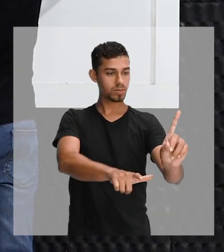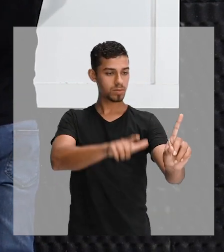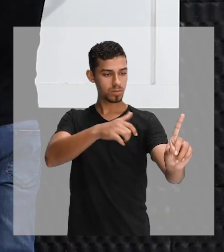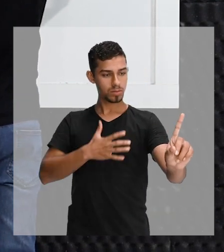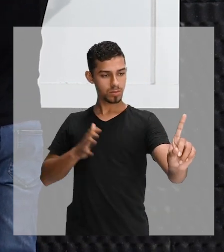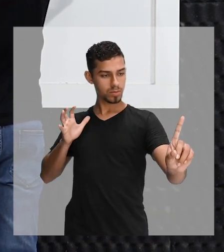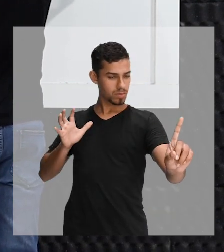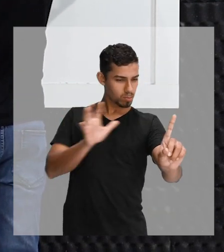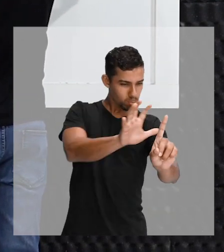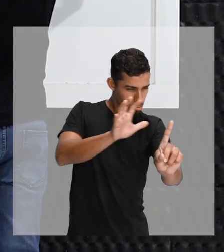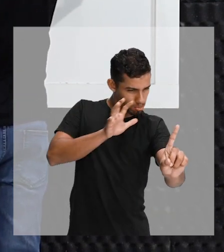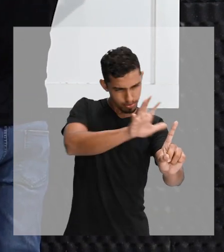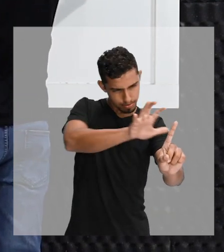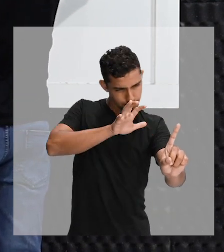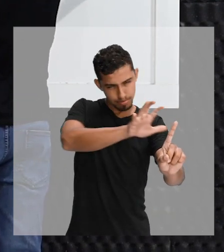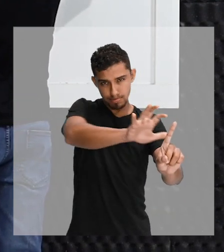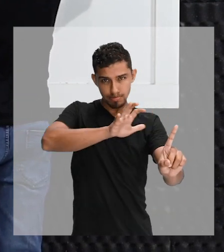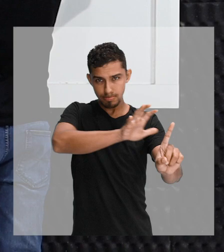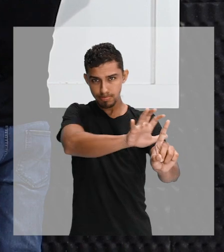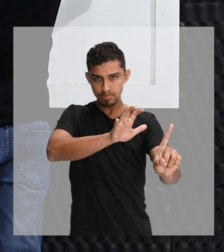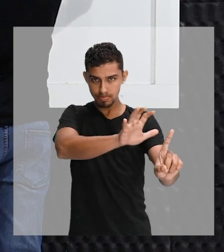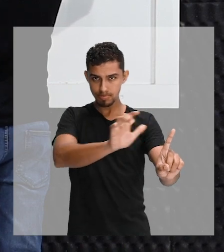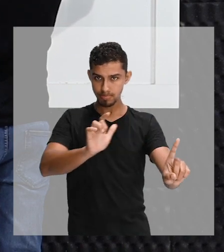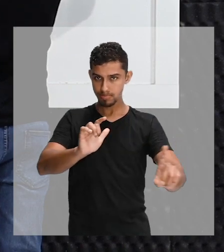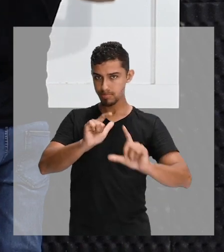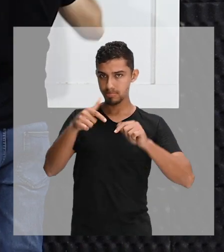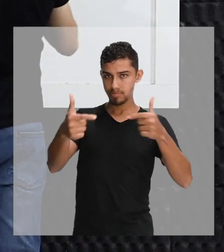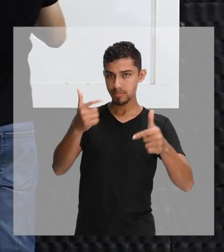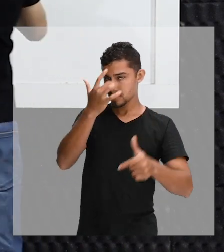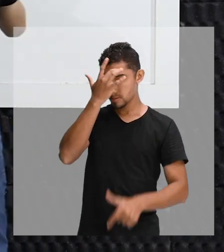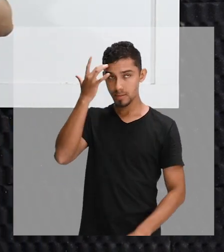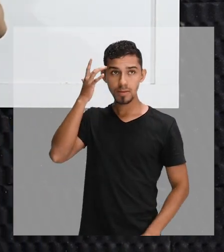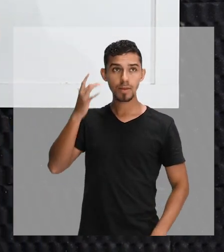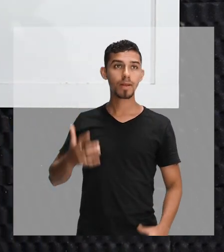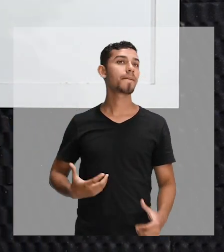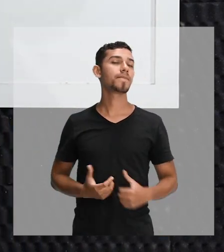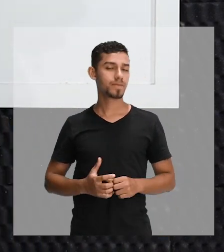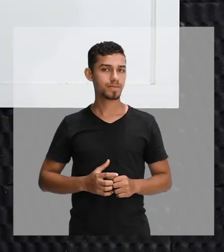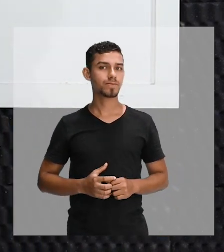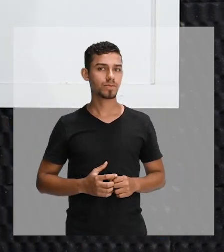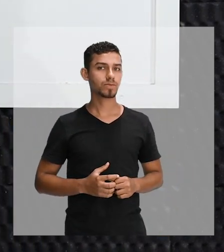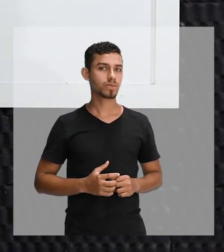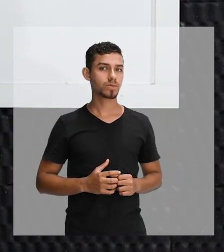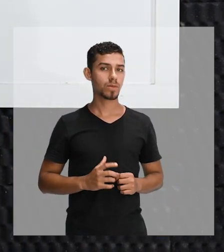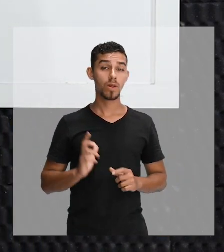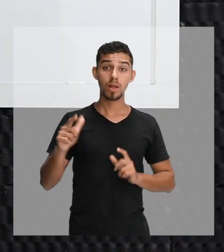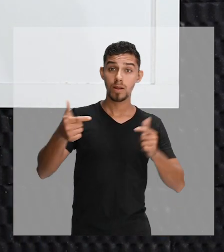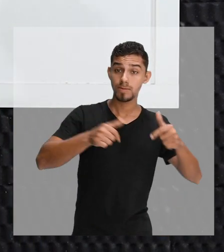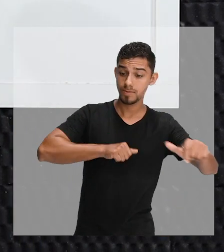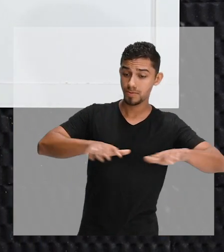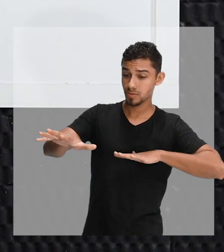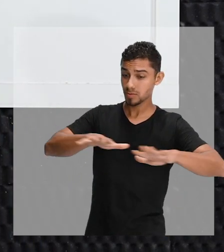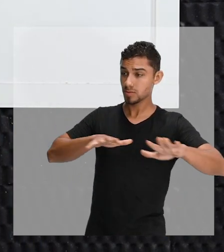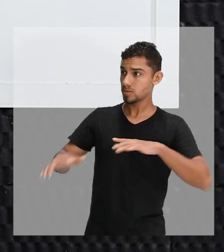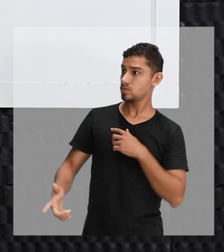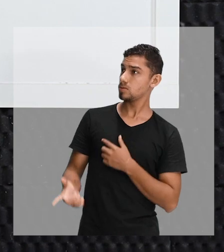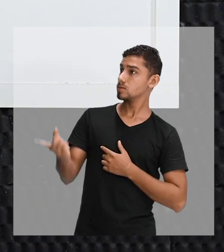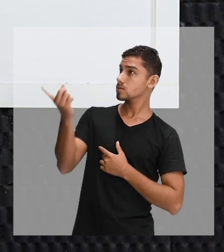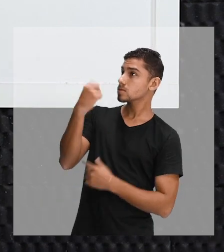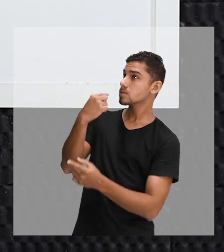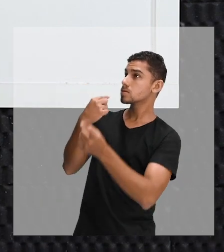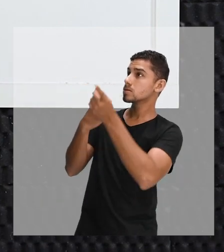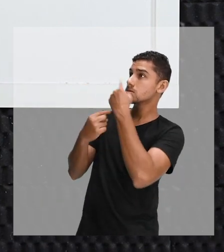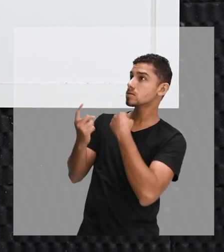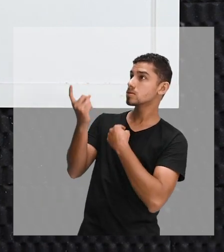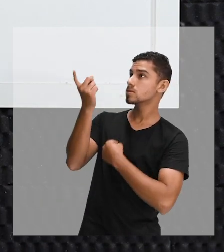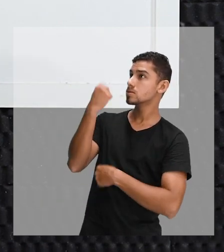influenciar as pessoas, certo? De repassar as pessoas e fazer com que elas se movimentem fazendo aquilo